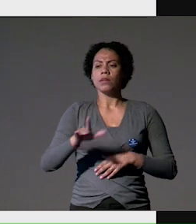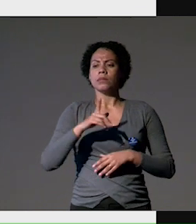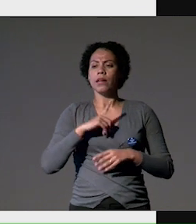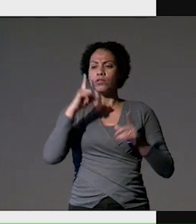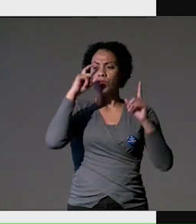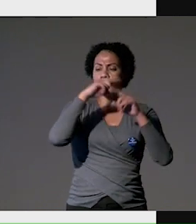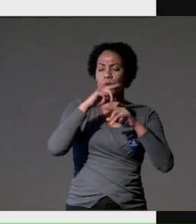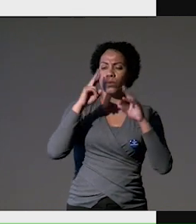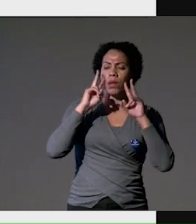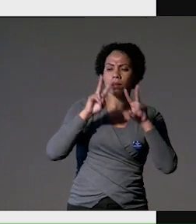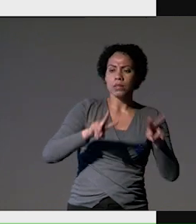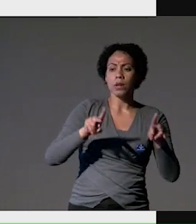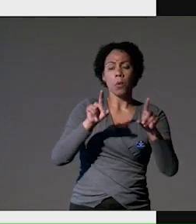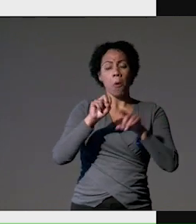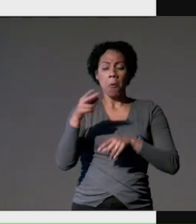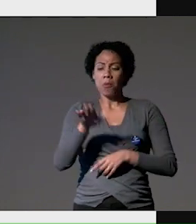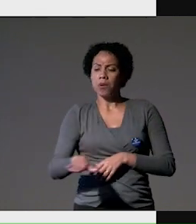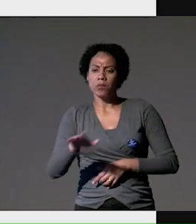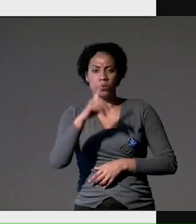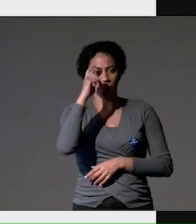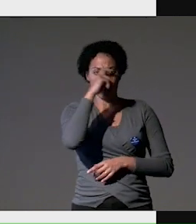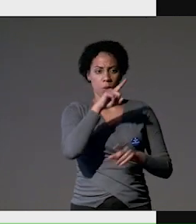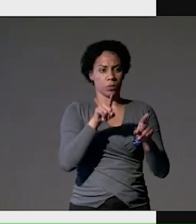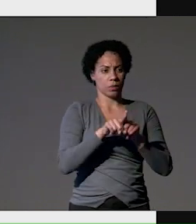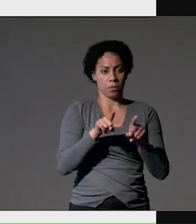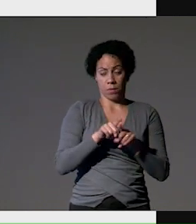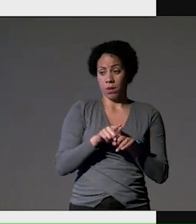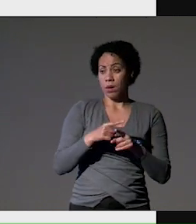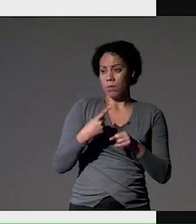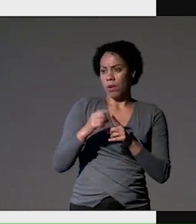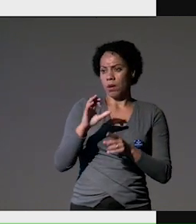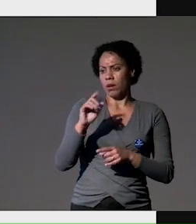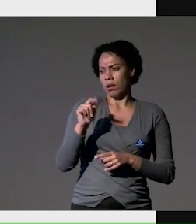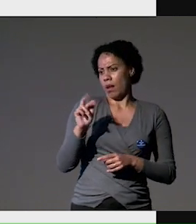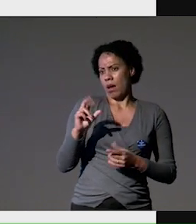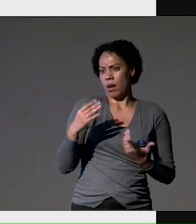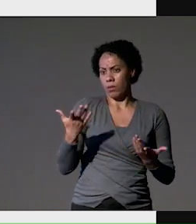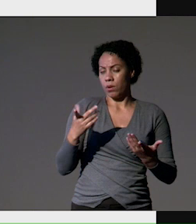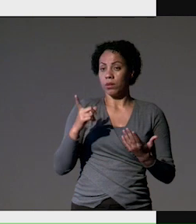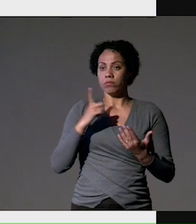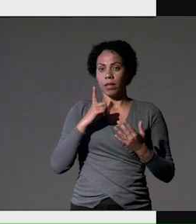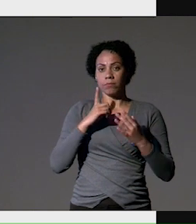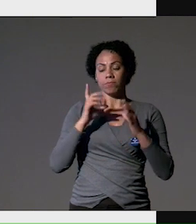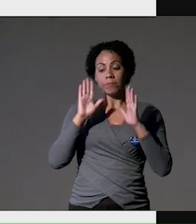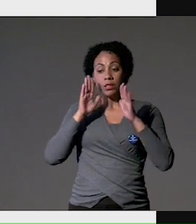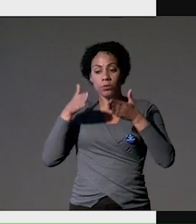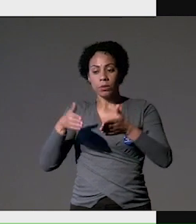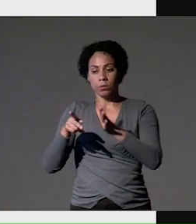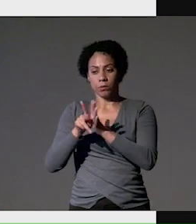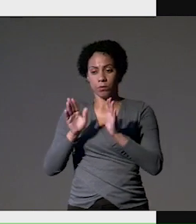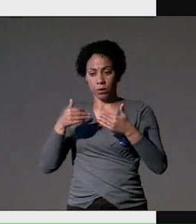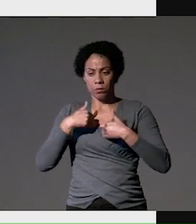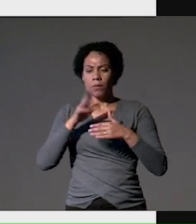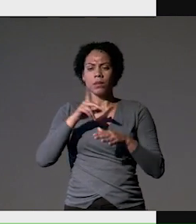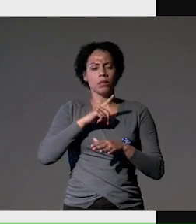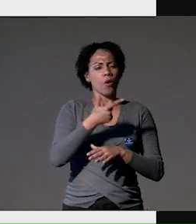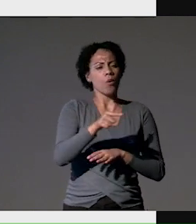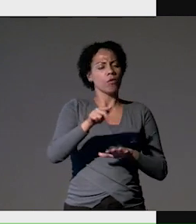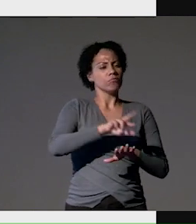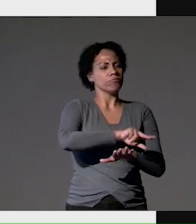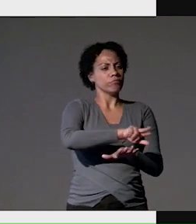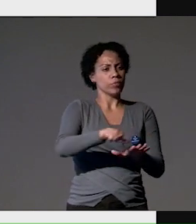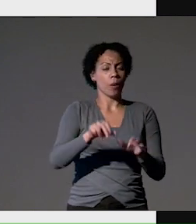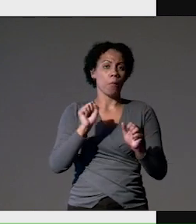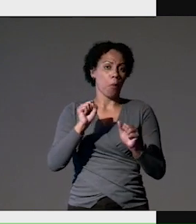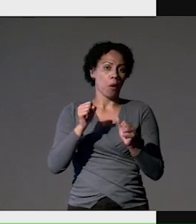ou mesmo uma criança normal. Porque, claro, que além da questão específica do espectro autismo, você tem uma série de outras variáveis que poderiam interferir